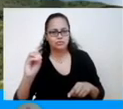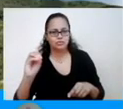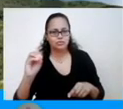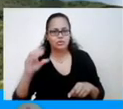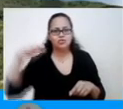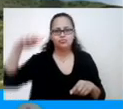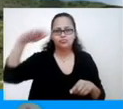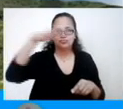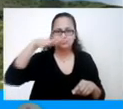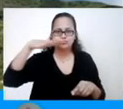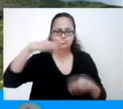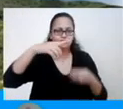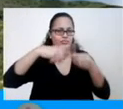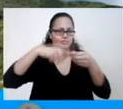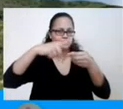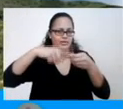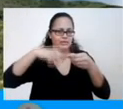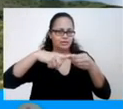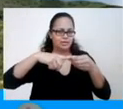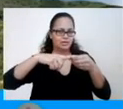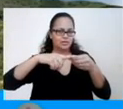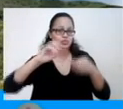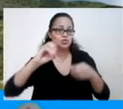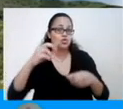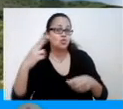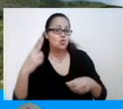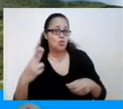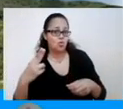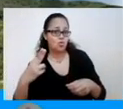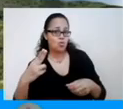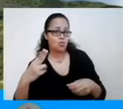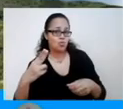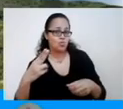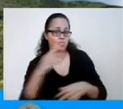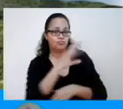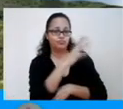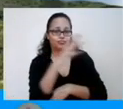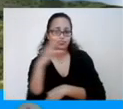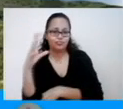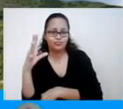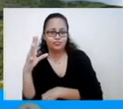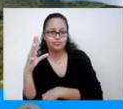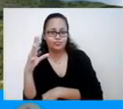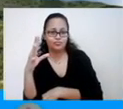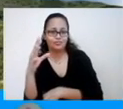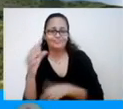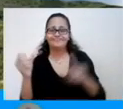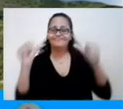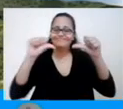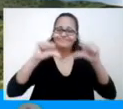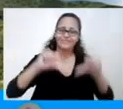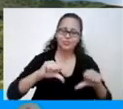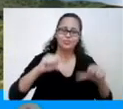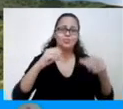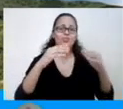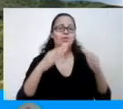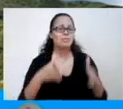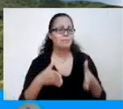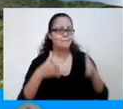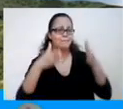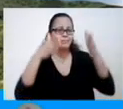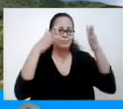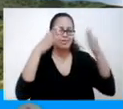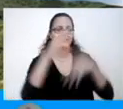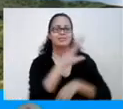ou sobre áreas florestais, a chuva ácida danifica os prédios, as estátuas e os monumentos, assim como causa danos ou provoca a morte